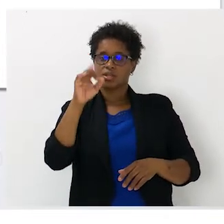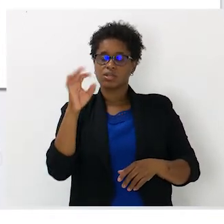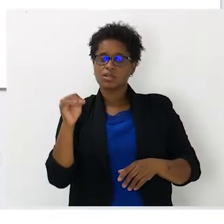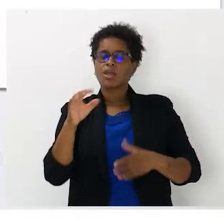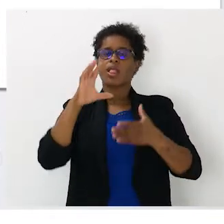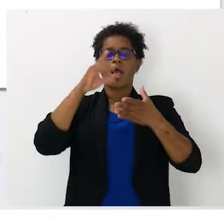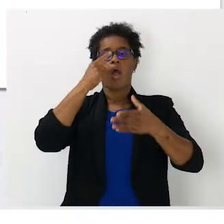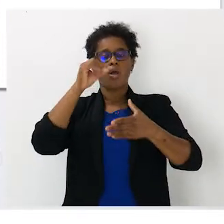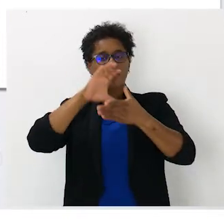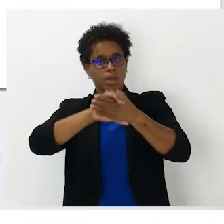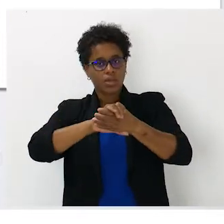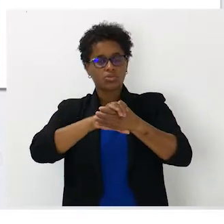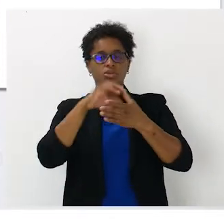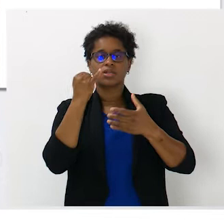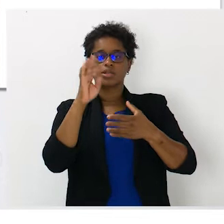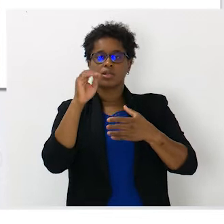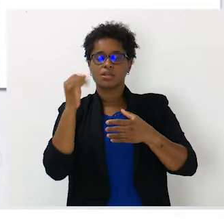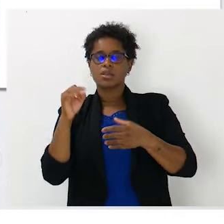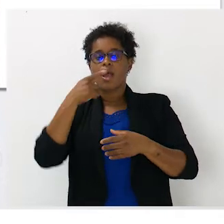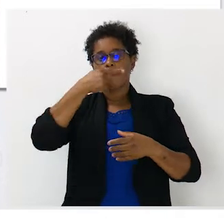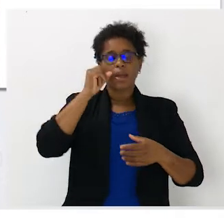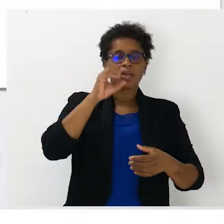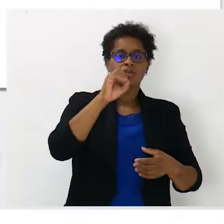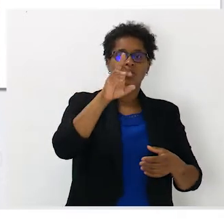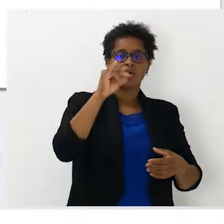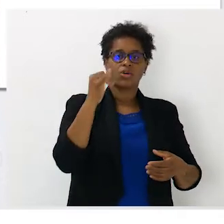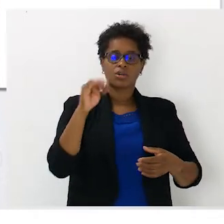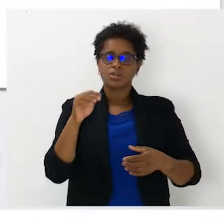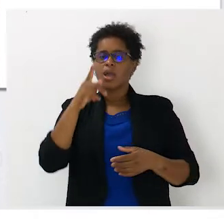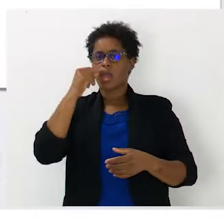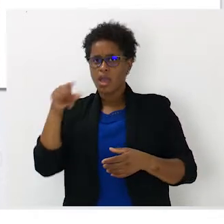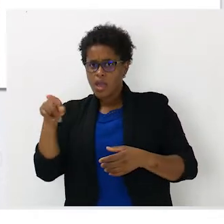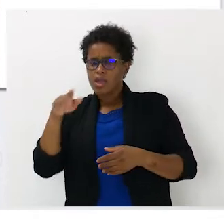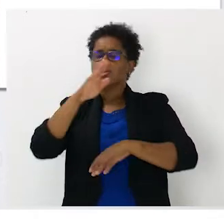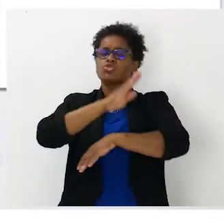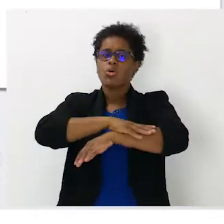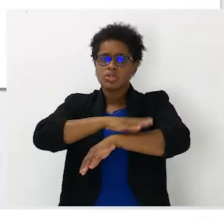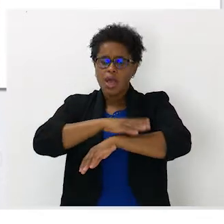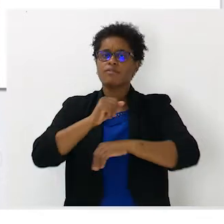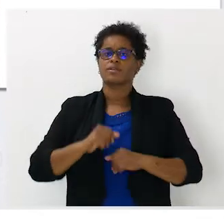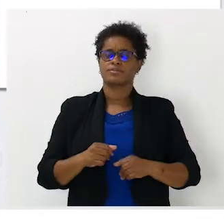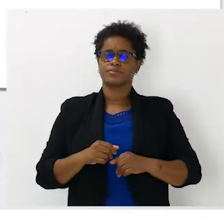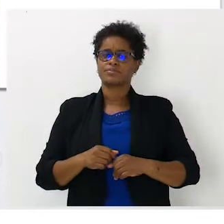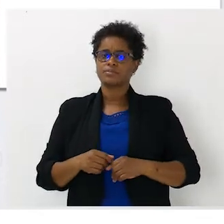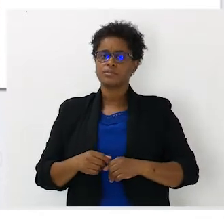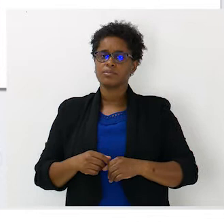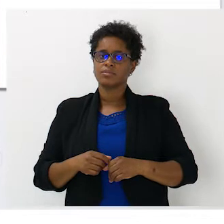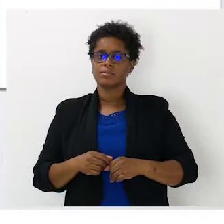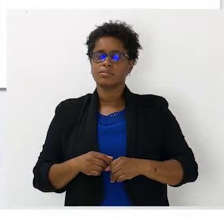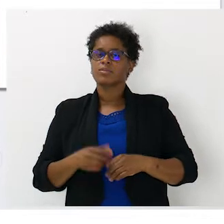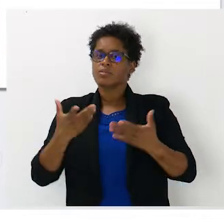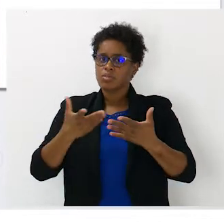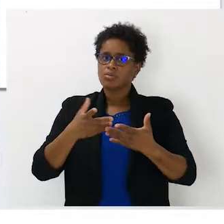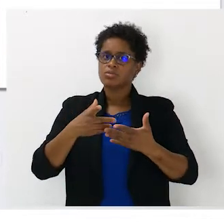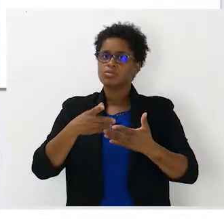e pai de Horus, sendo ele o responsável por julgar